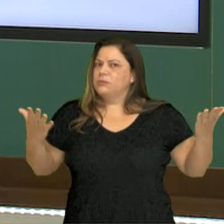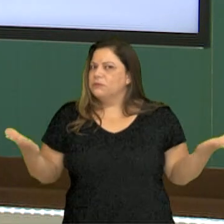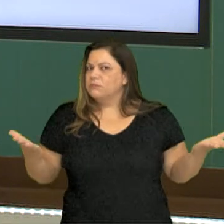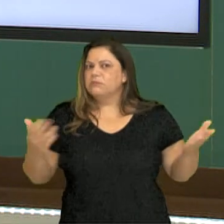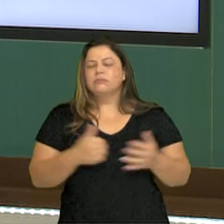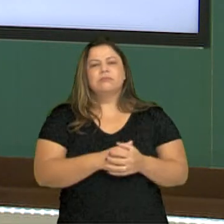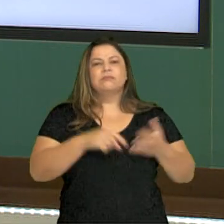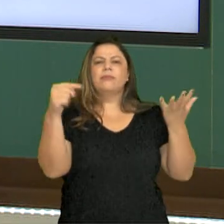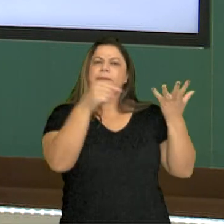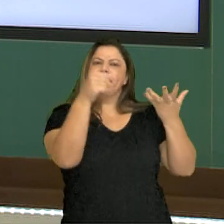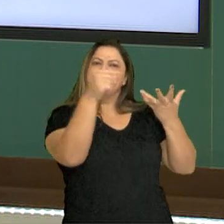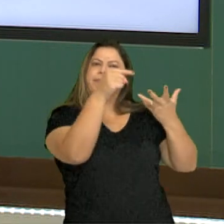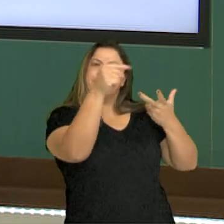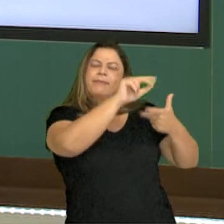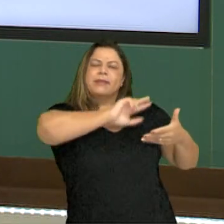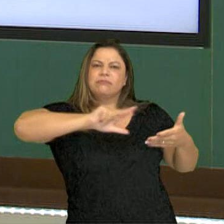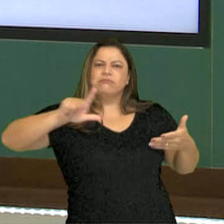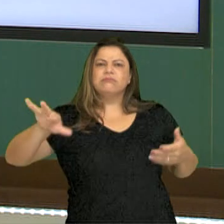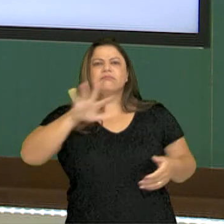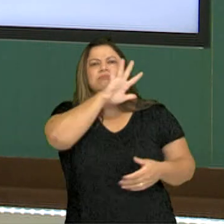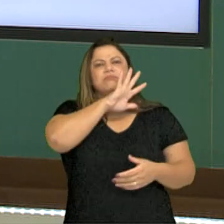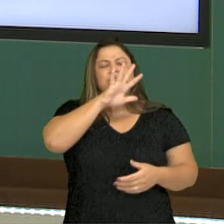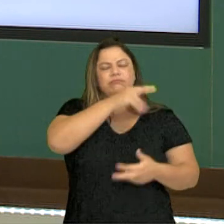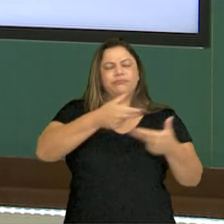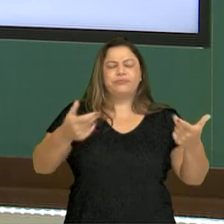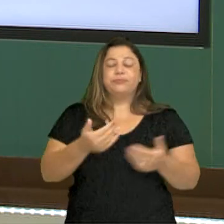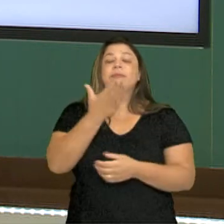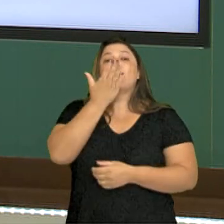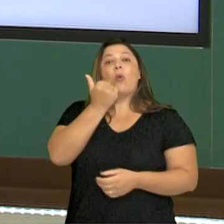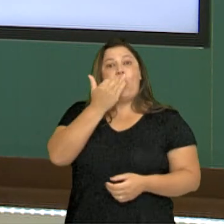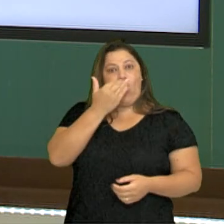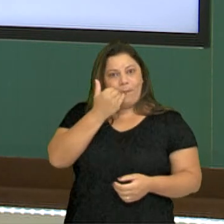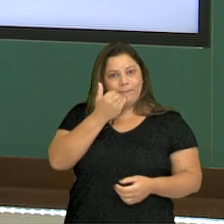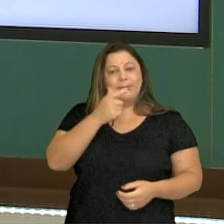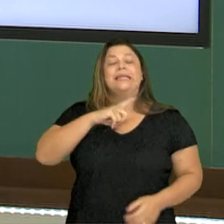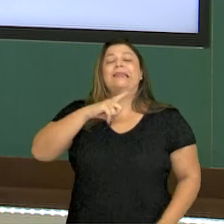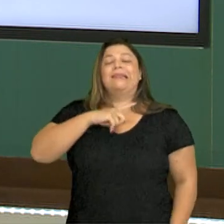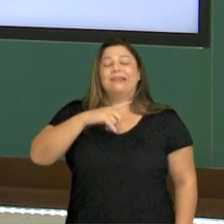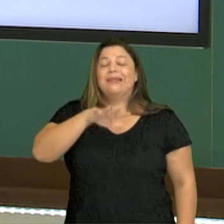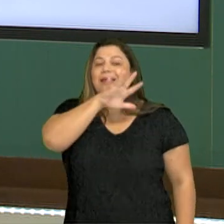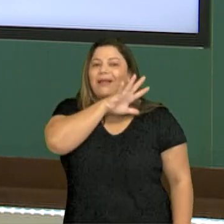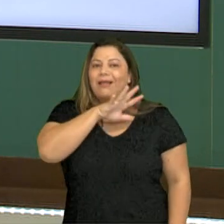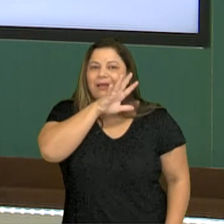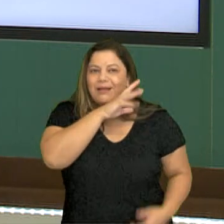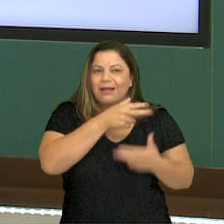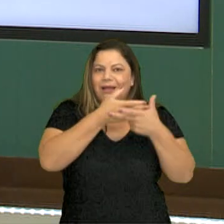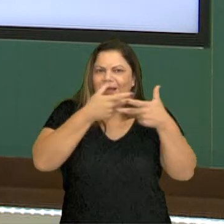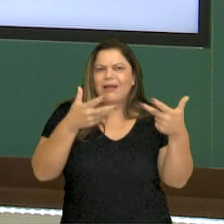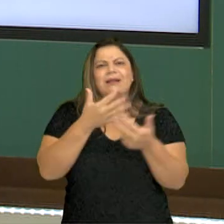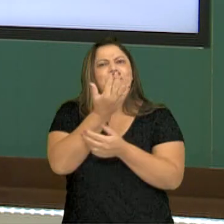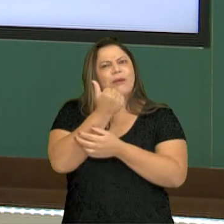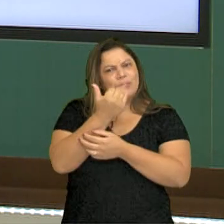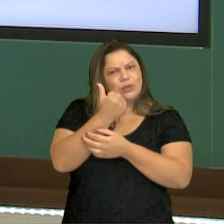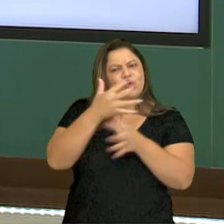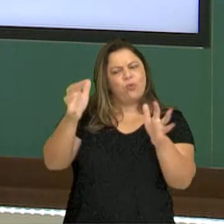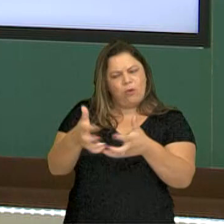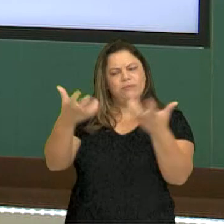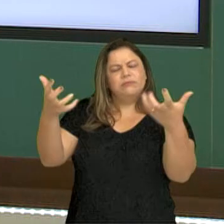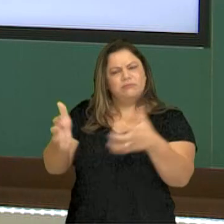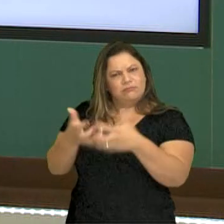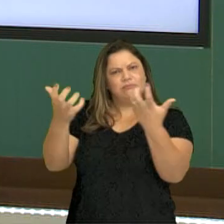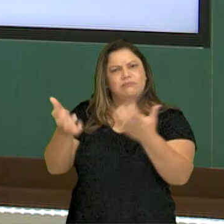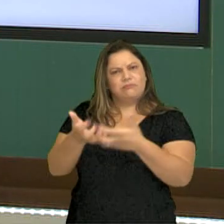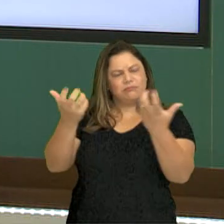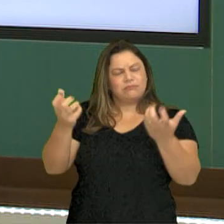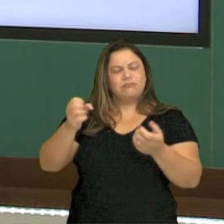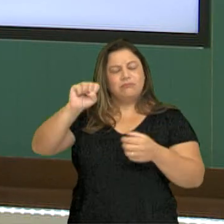várias funções para os animais. A alimentação, né? Então tem animais herbívoros que comem esses vegetais, partes